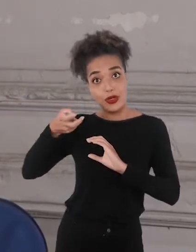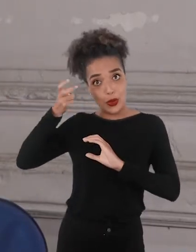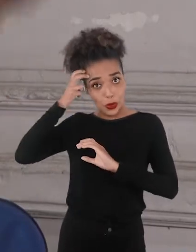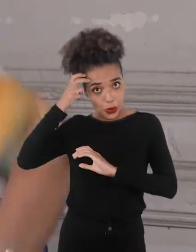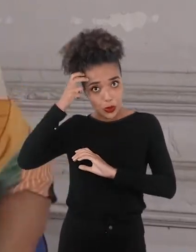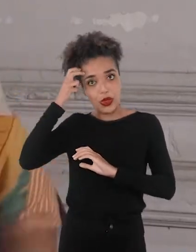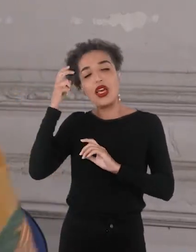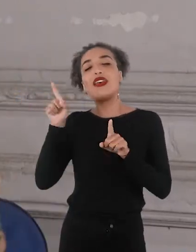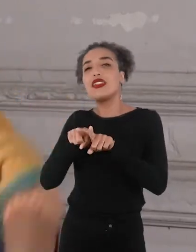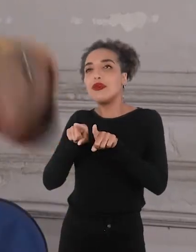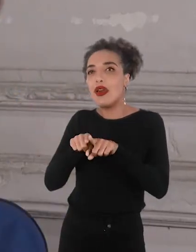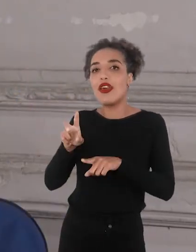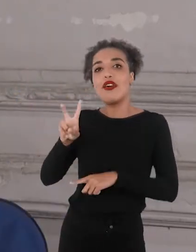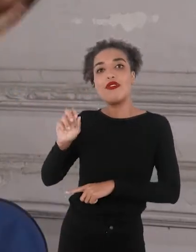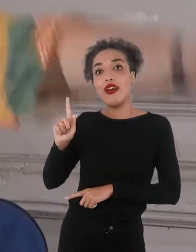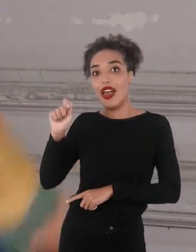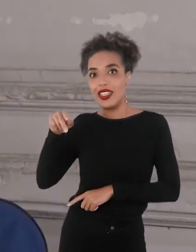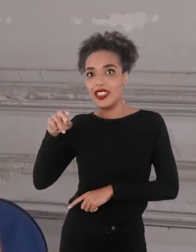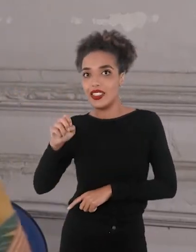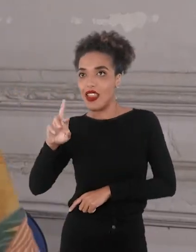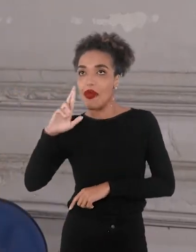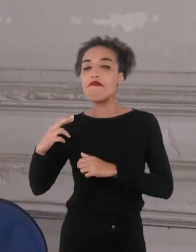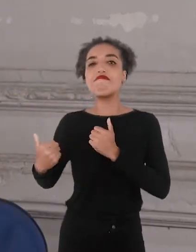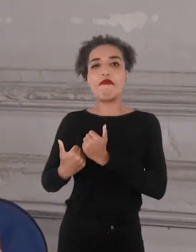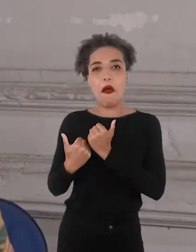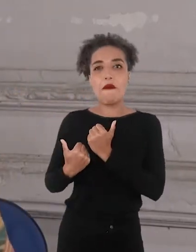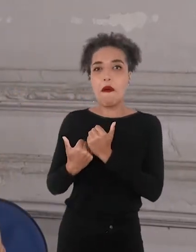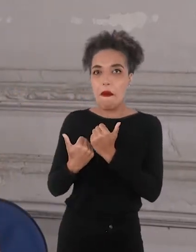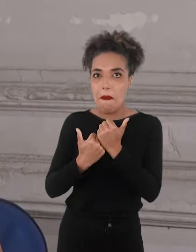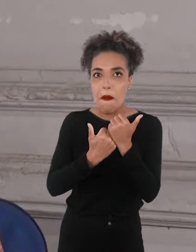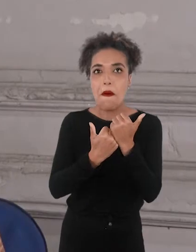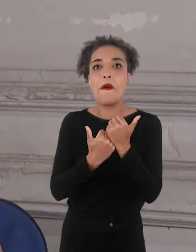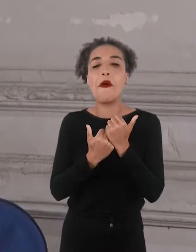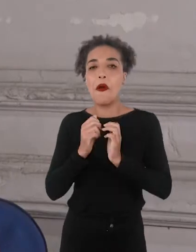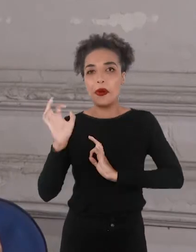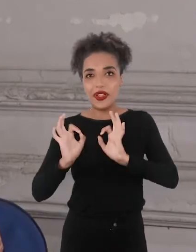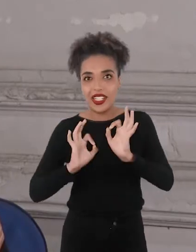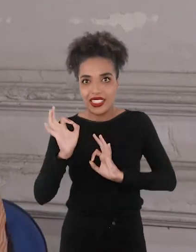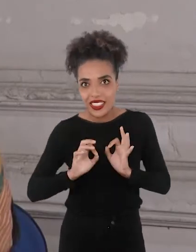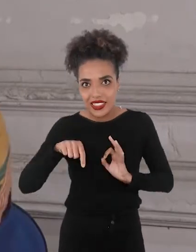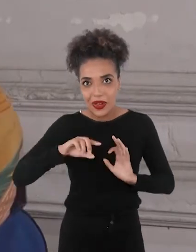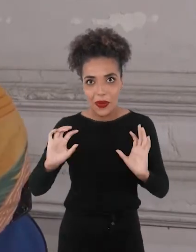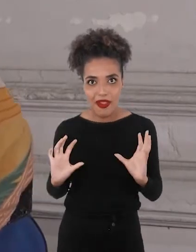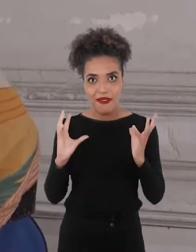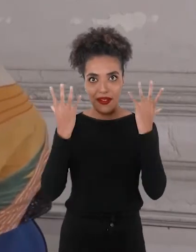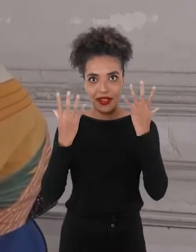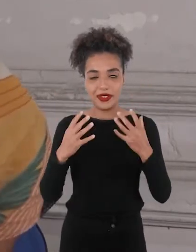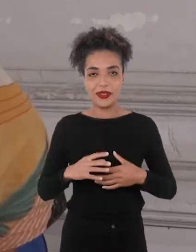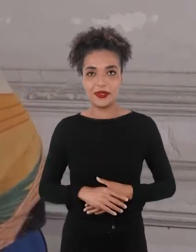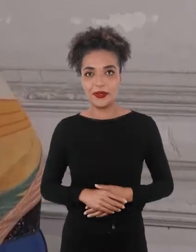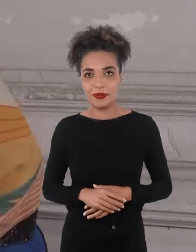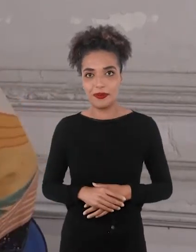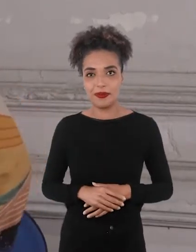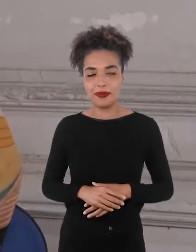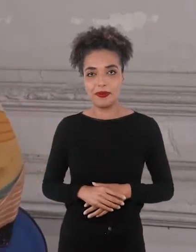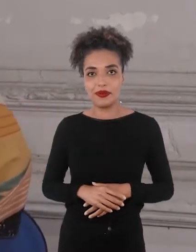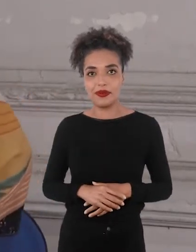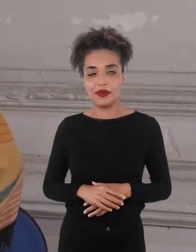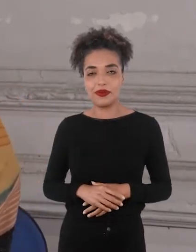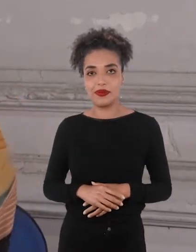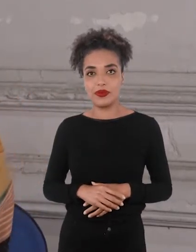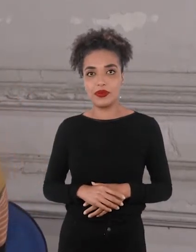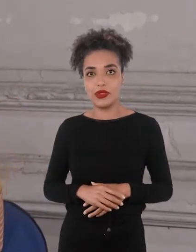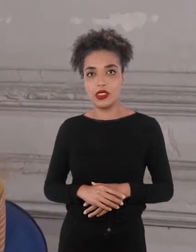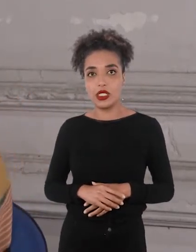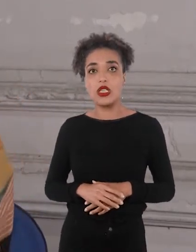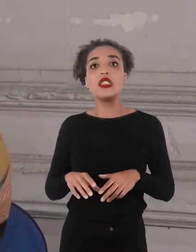Wagner? Wagner, que nos apoiou aí toda a organização do evento. E a todo